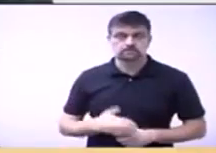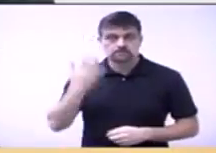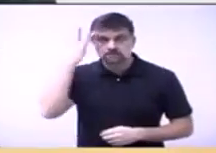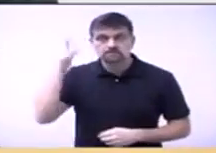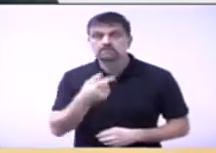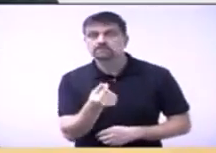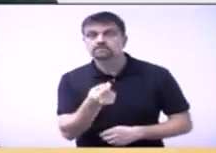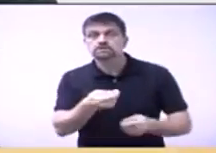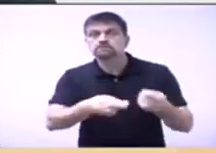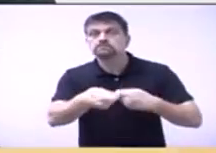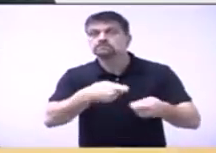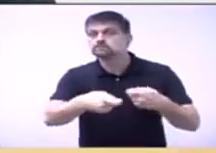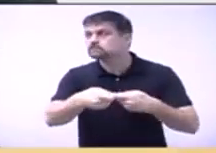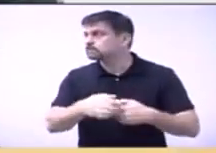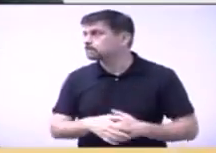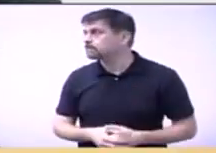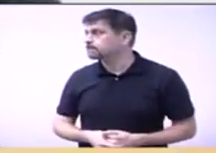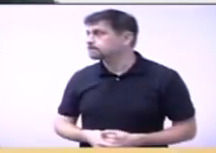Ninguém mais?